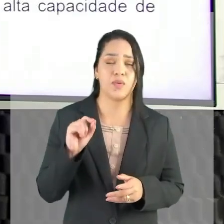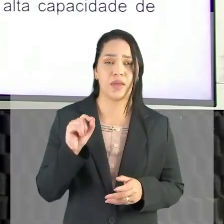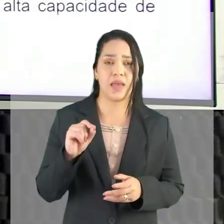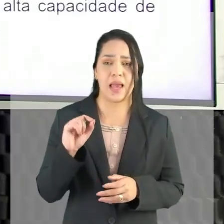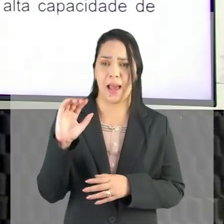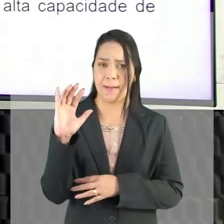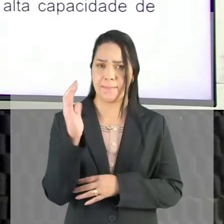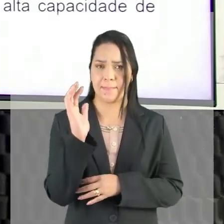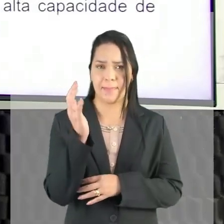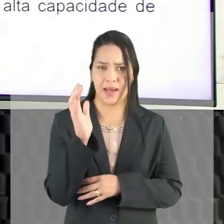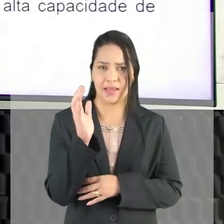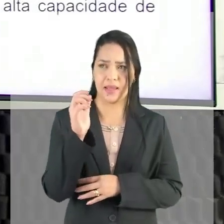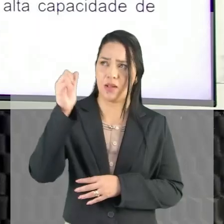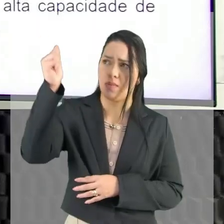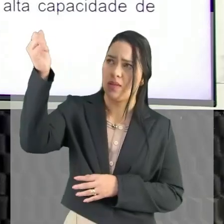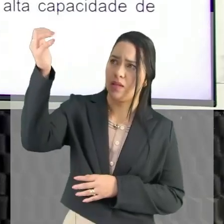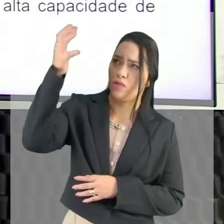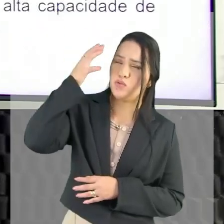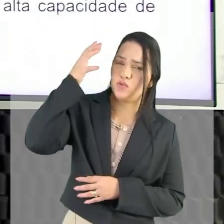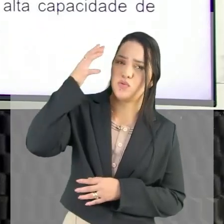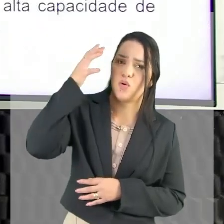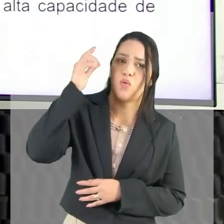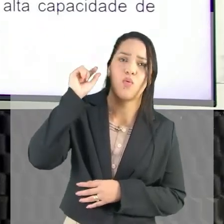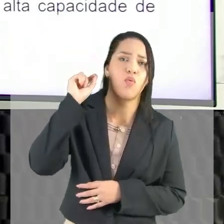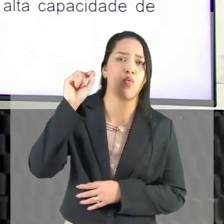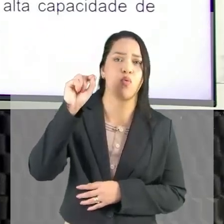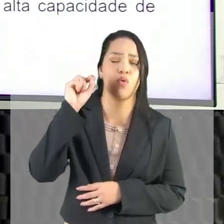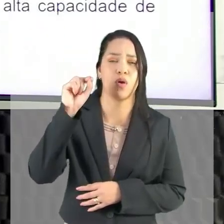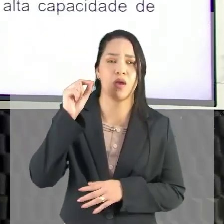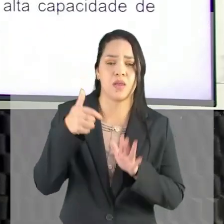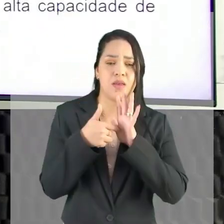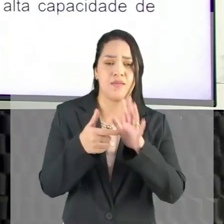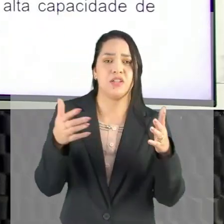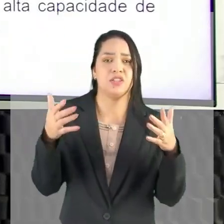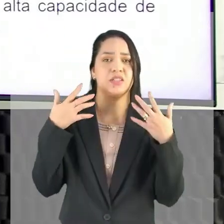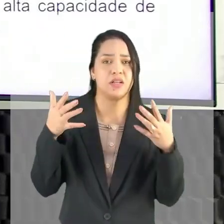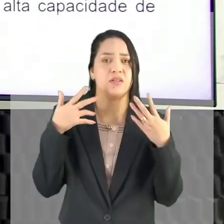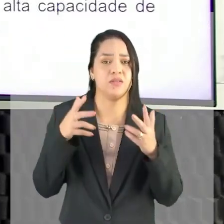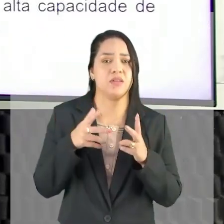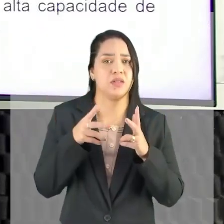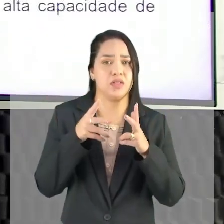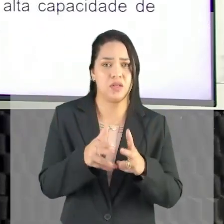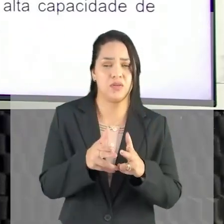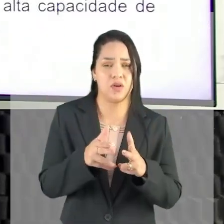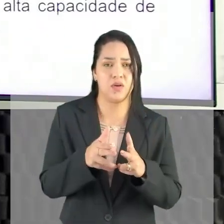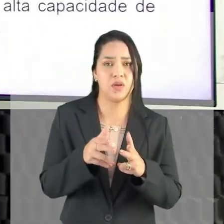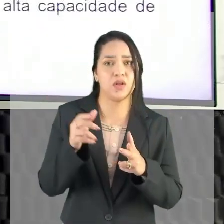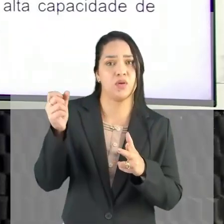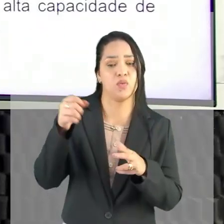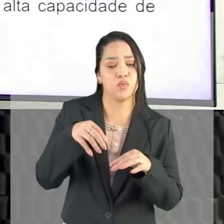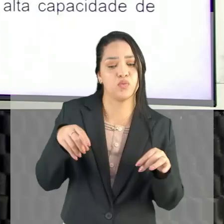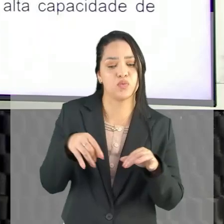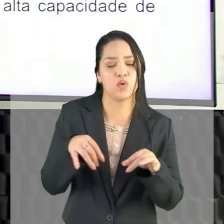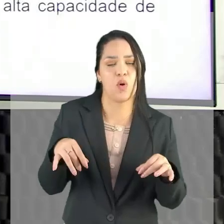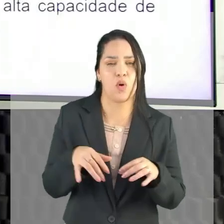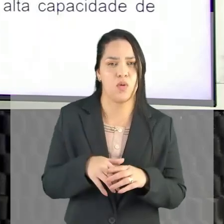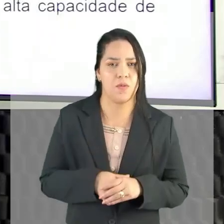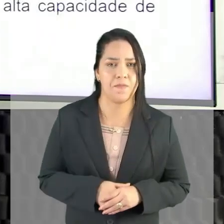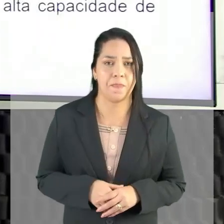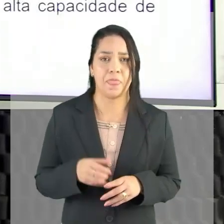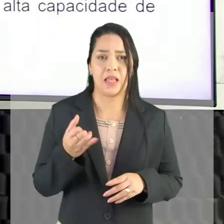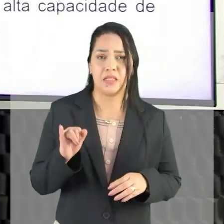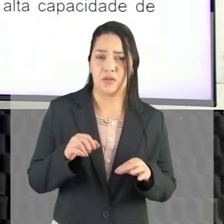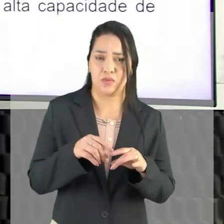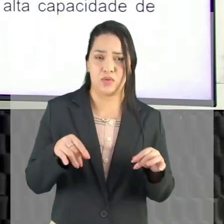a mata é iluminada pelo sol, ela não reflete calor na mesma proporção que o solo. Se eu deixar